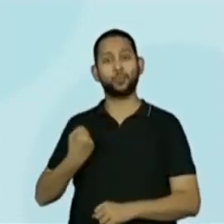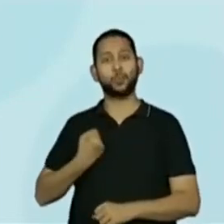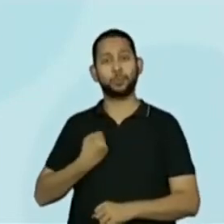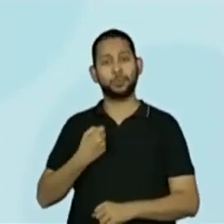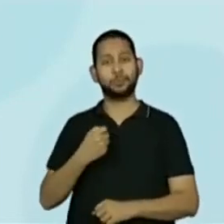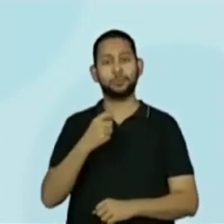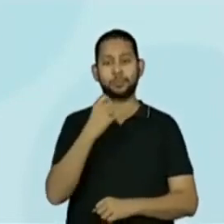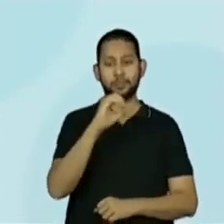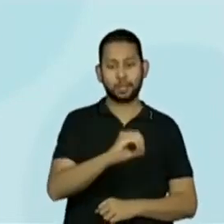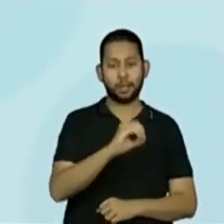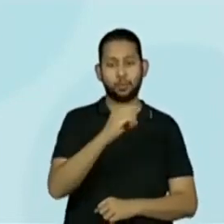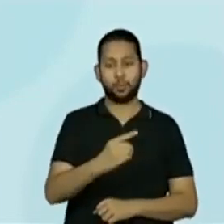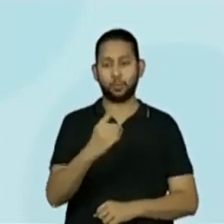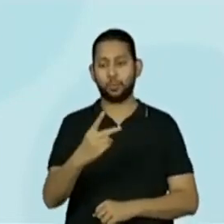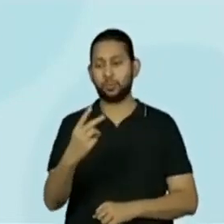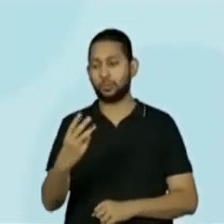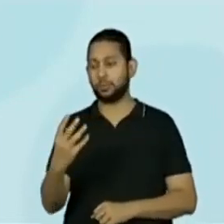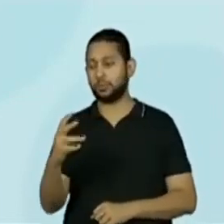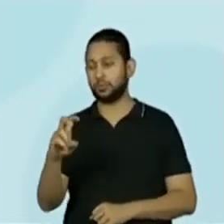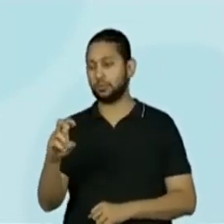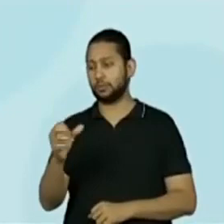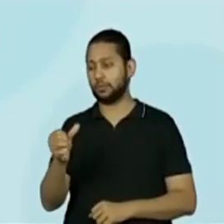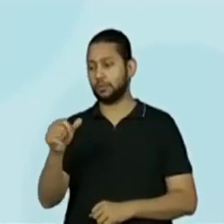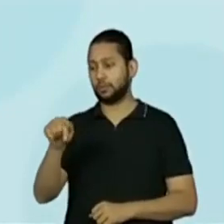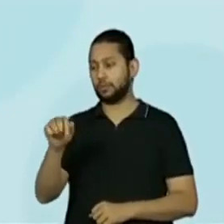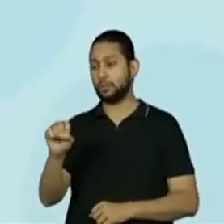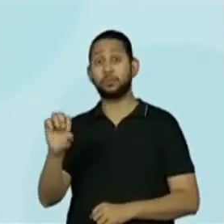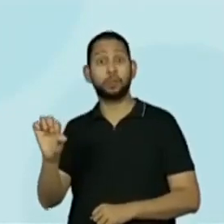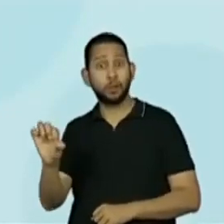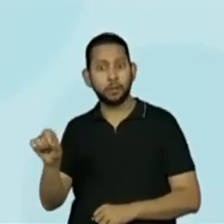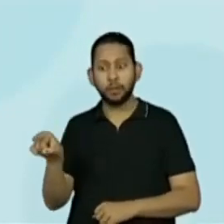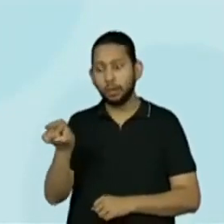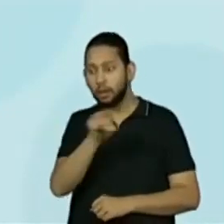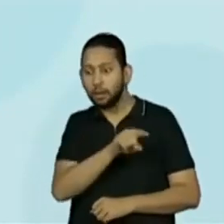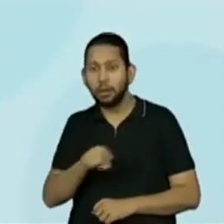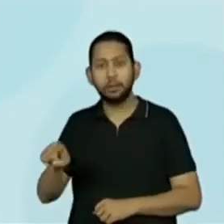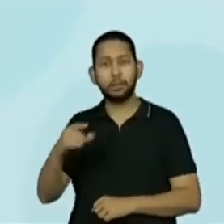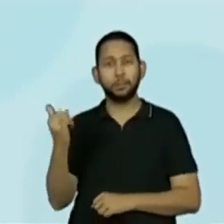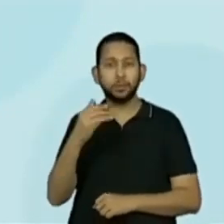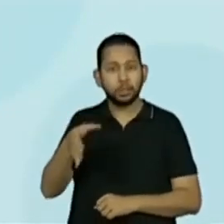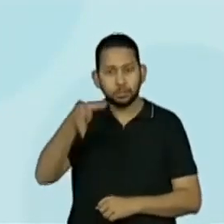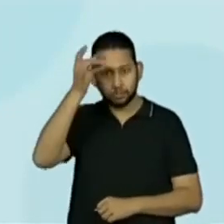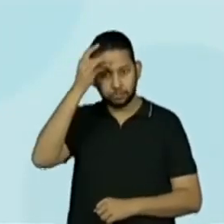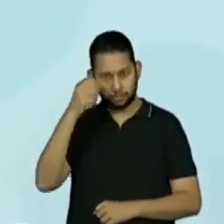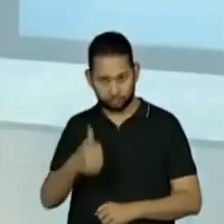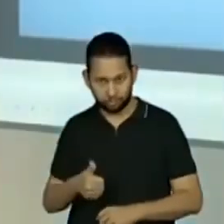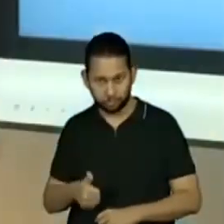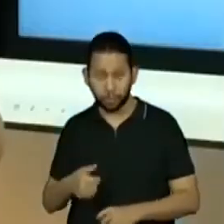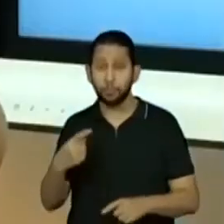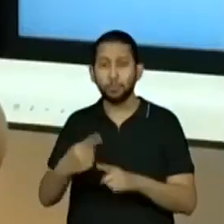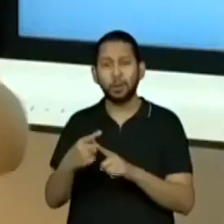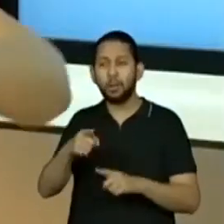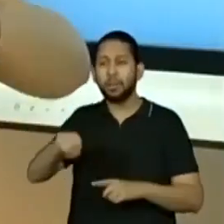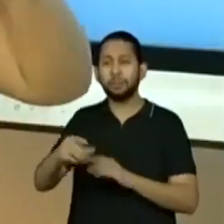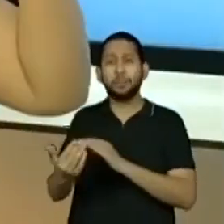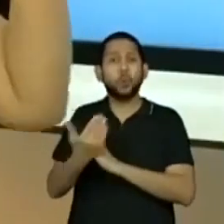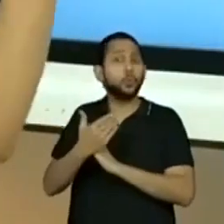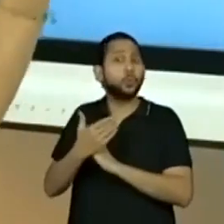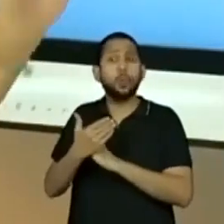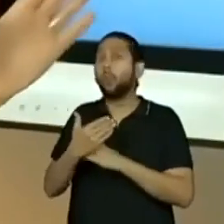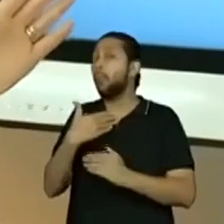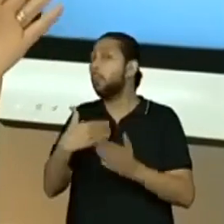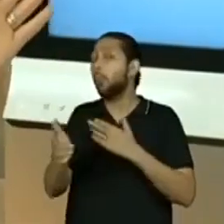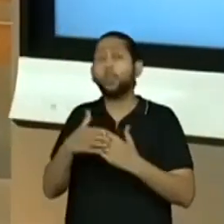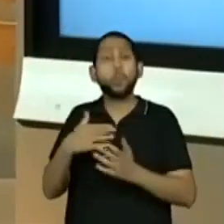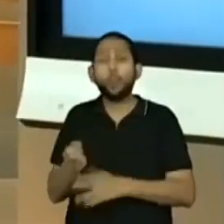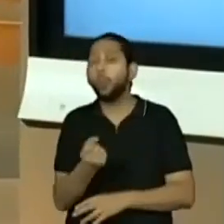nosso sistema de numeração decimal. E é muito importante que você recorde deles, porque eles te ajudam a escrever